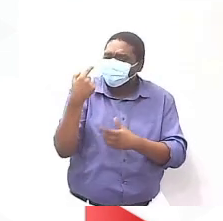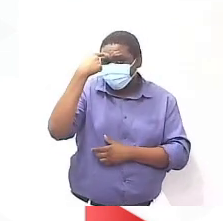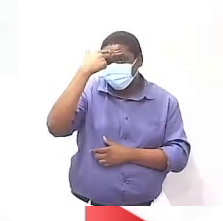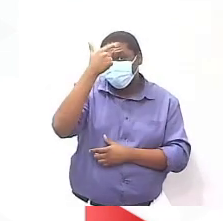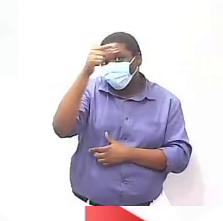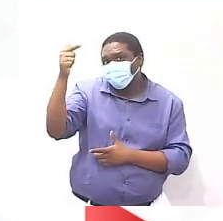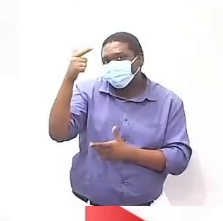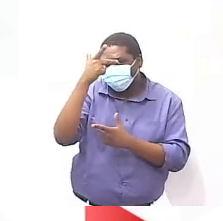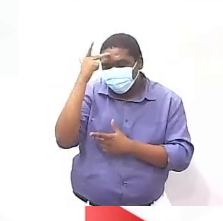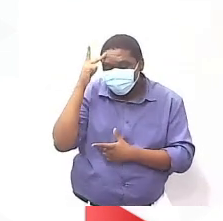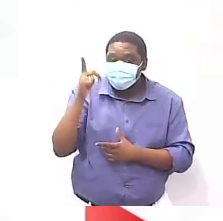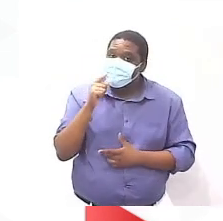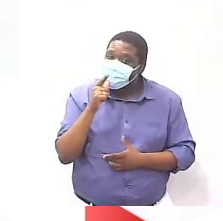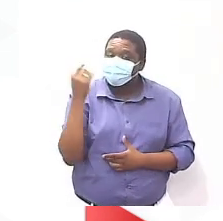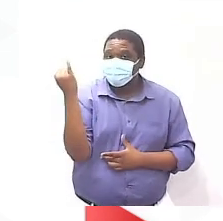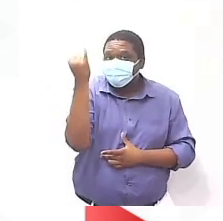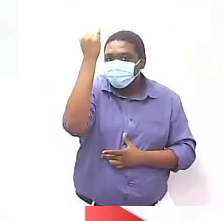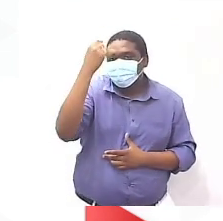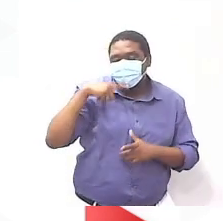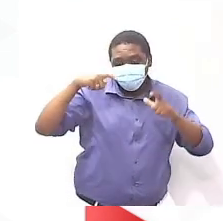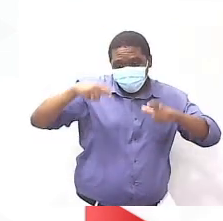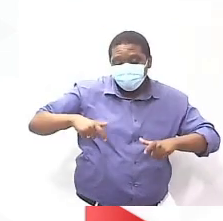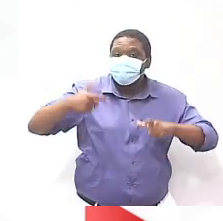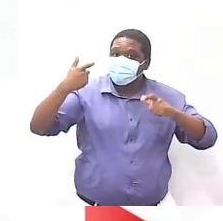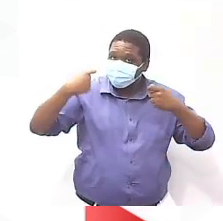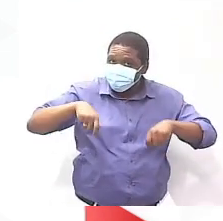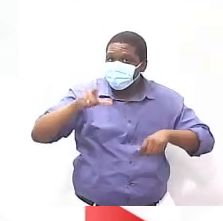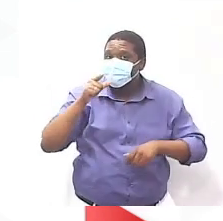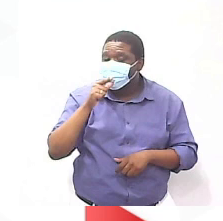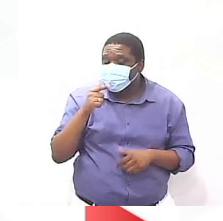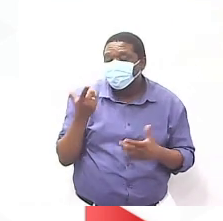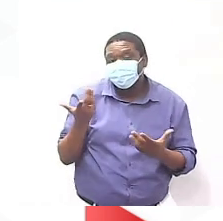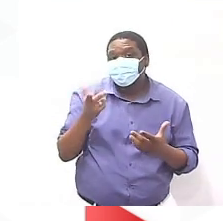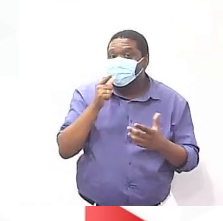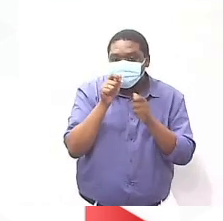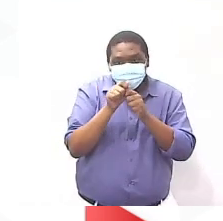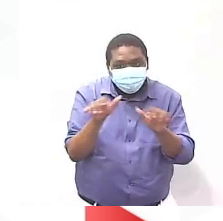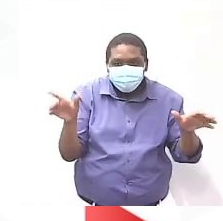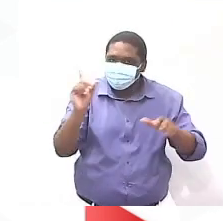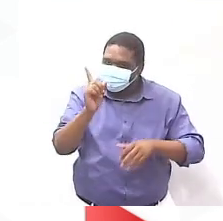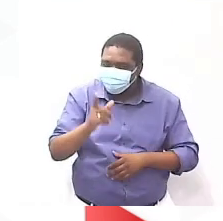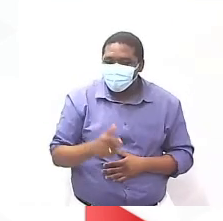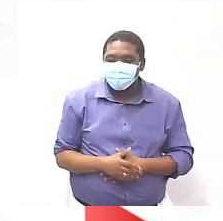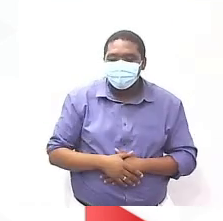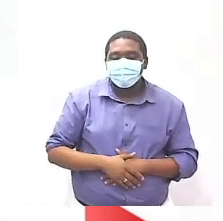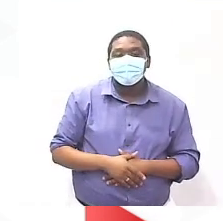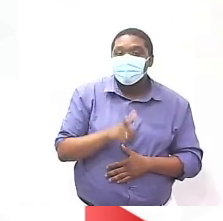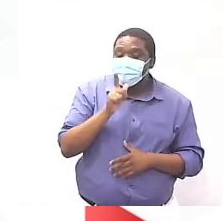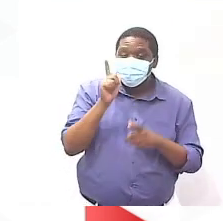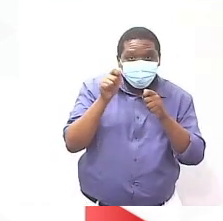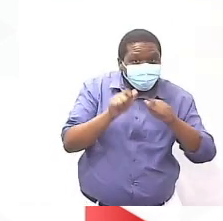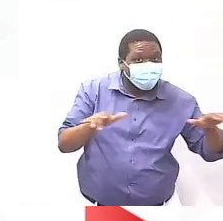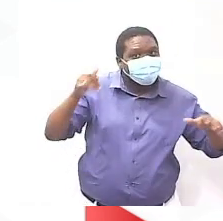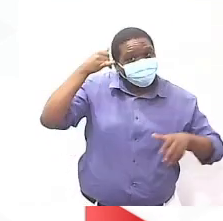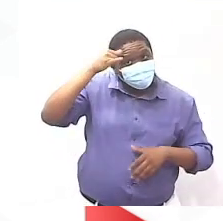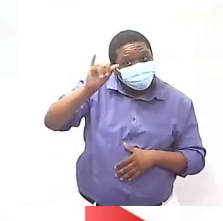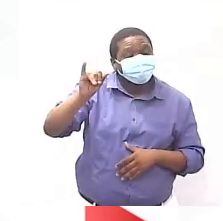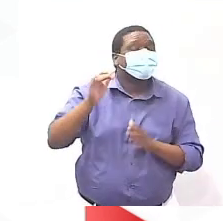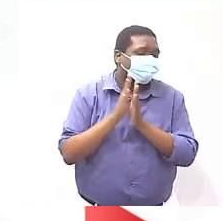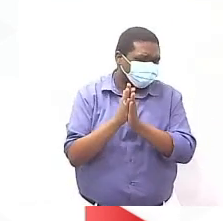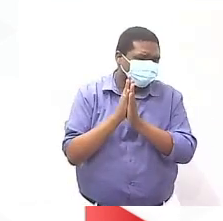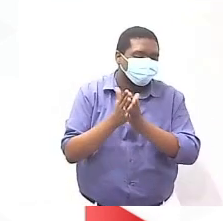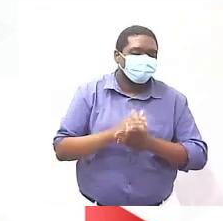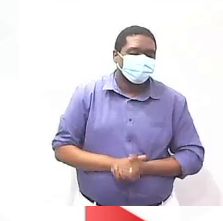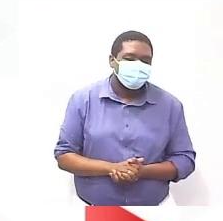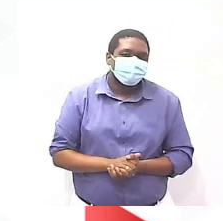outros. Há locais que precisam também de água, então não desperdice. Ou seja, não desperdice água claramente para vocês aí, tá